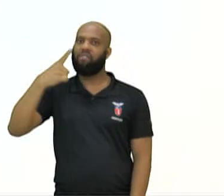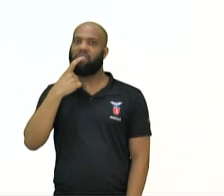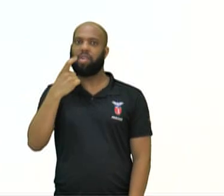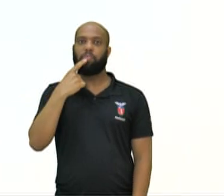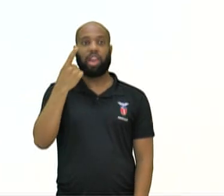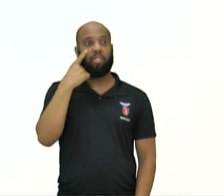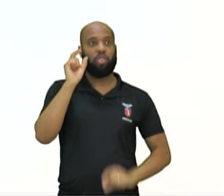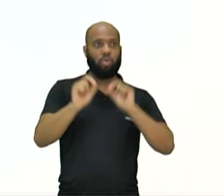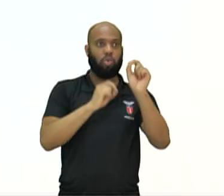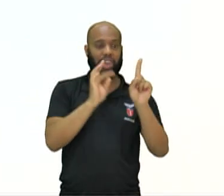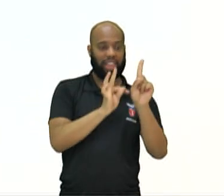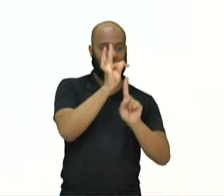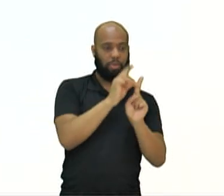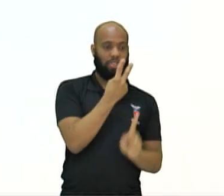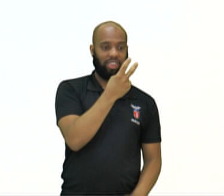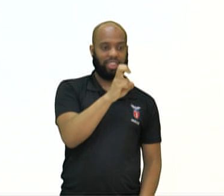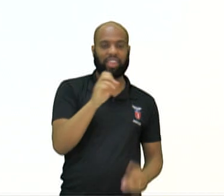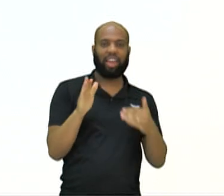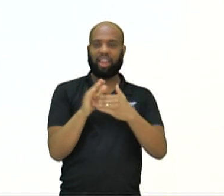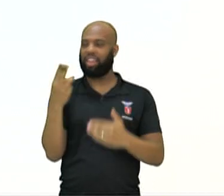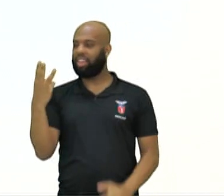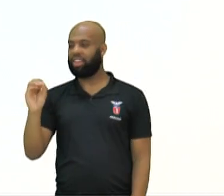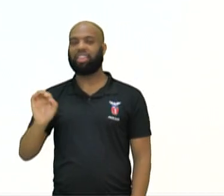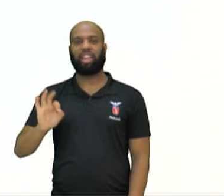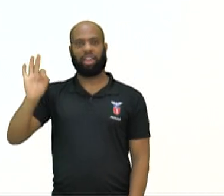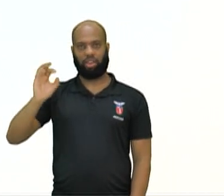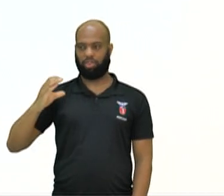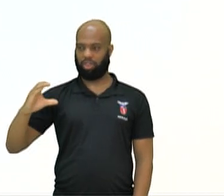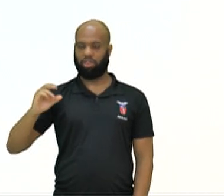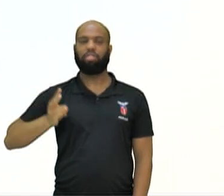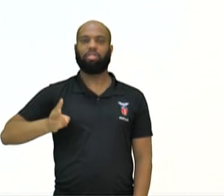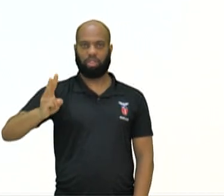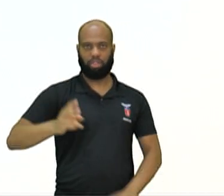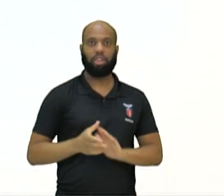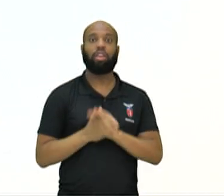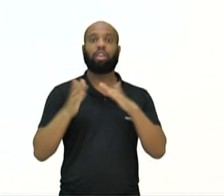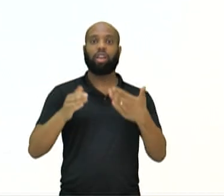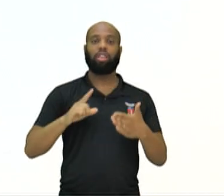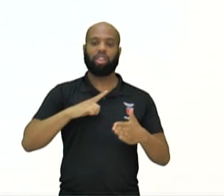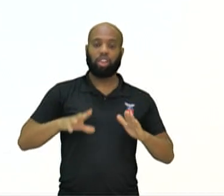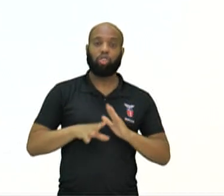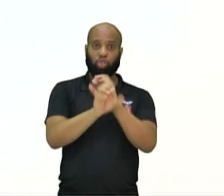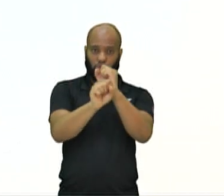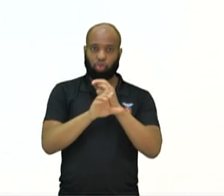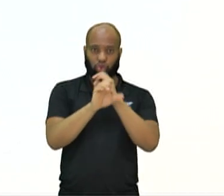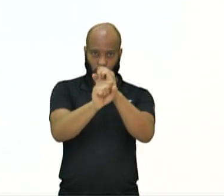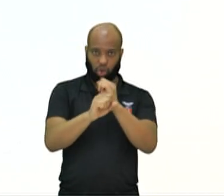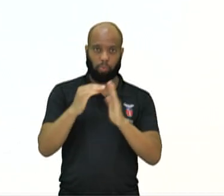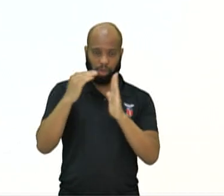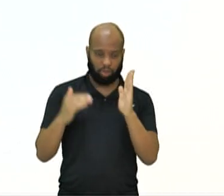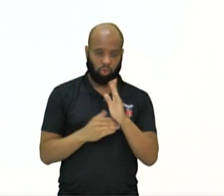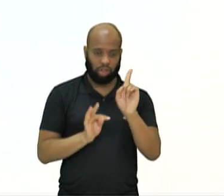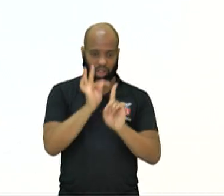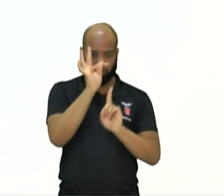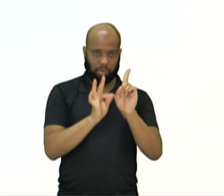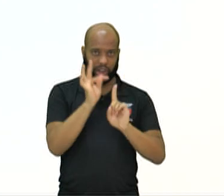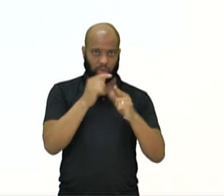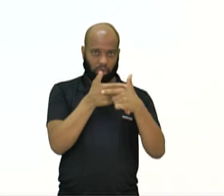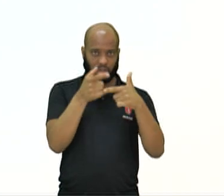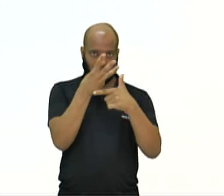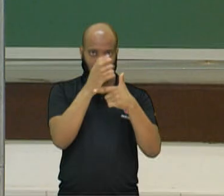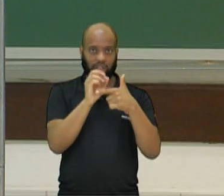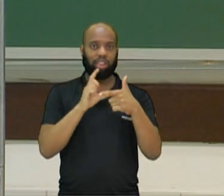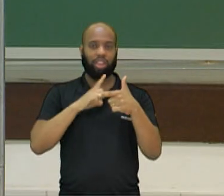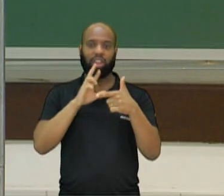está variando entre 25 e 30 graus Celsius. Então, a média de cada um dos meses, a média de temperatura de cada um